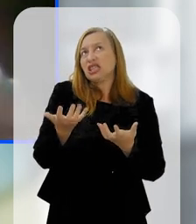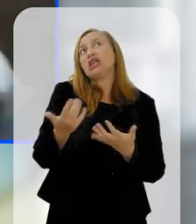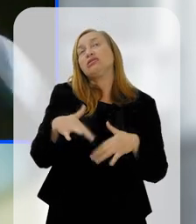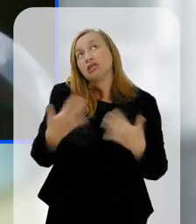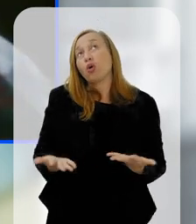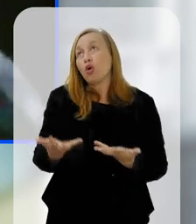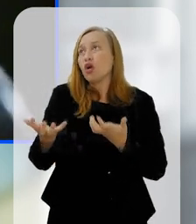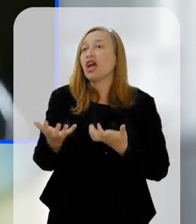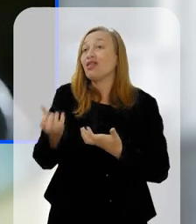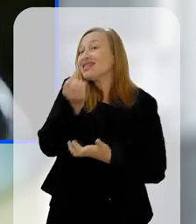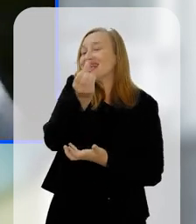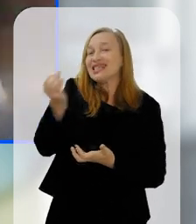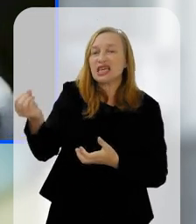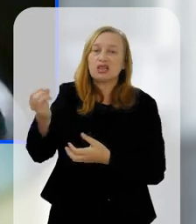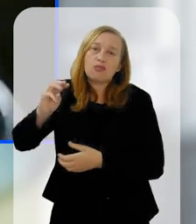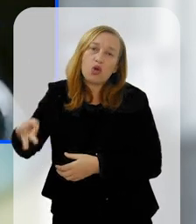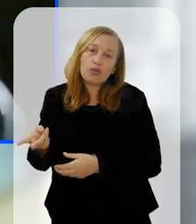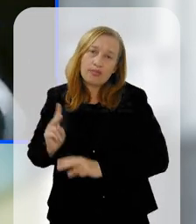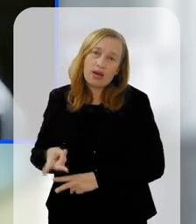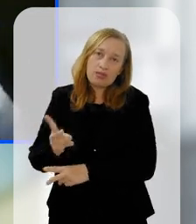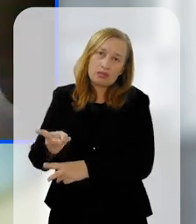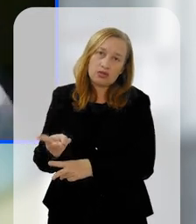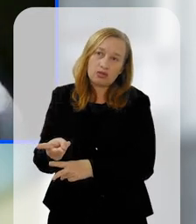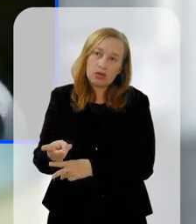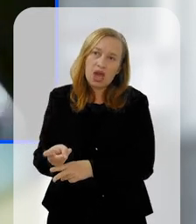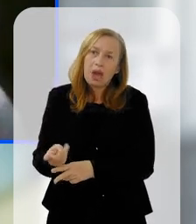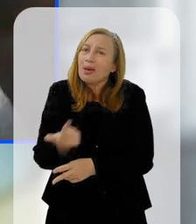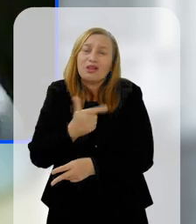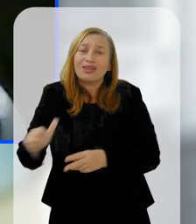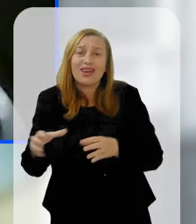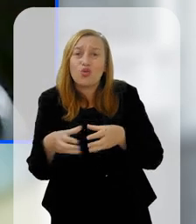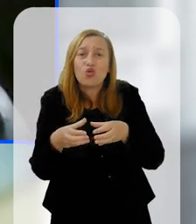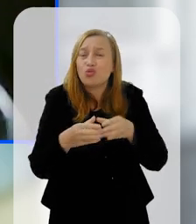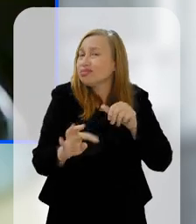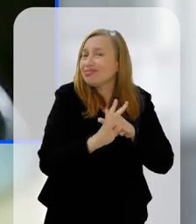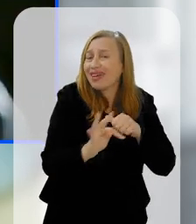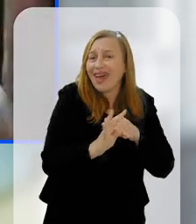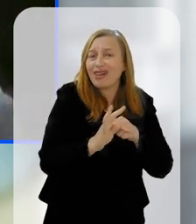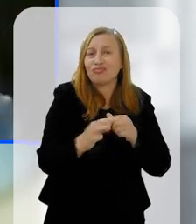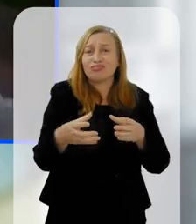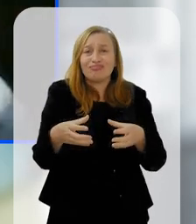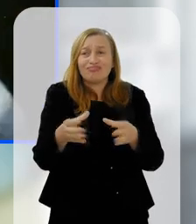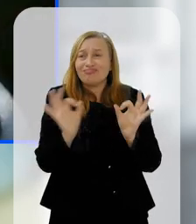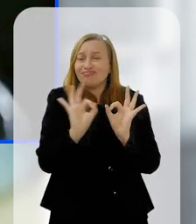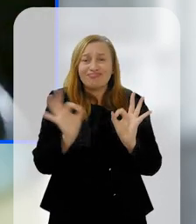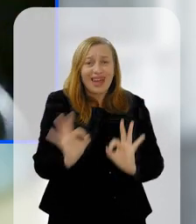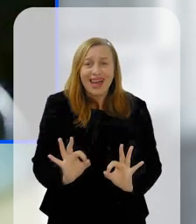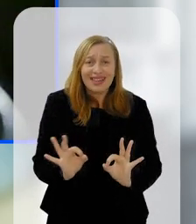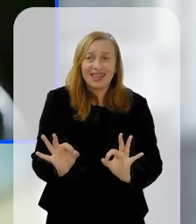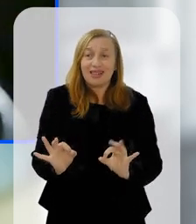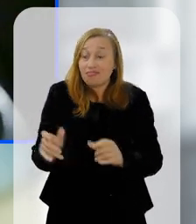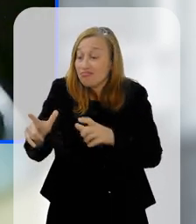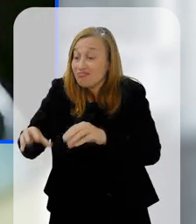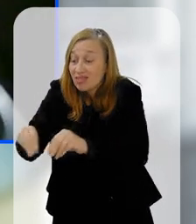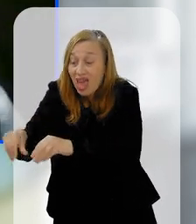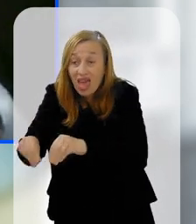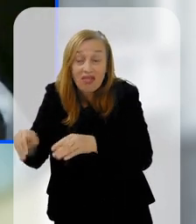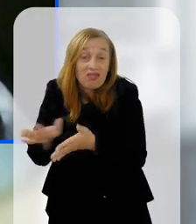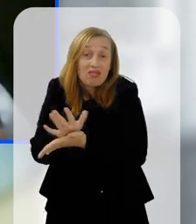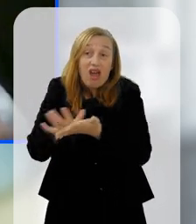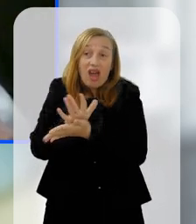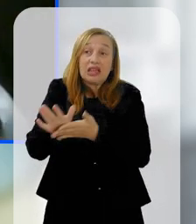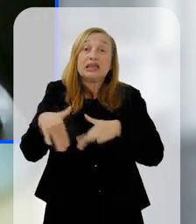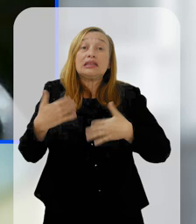600 milhões para continuar. Mas não tem nada. Não tem equipe, não tem projeto, não tem casa, não tem nada. Então,